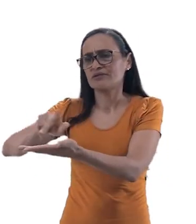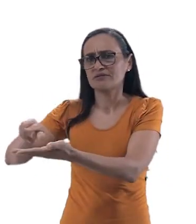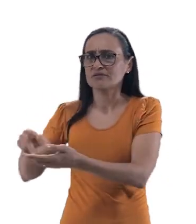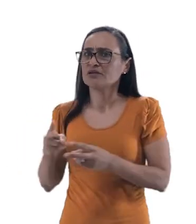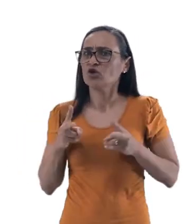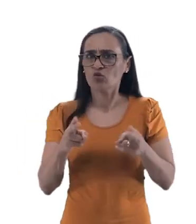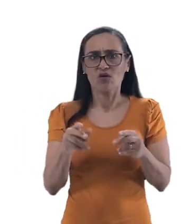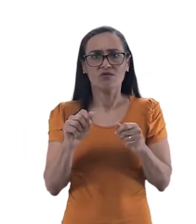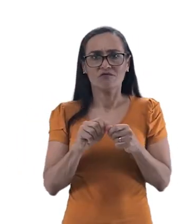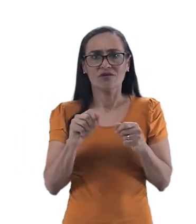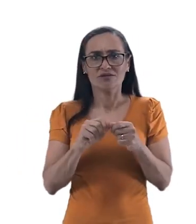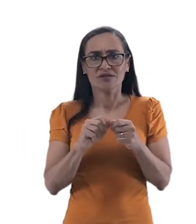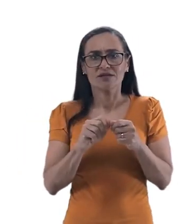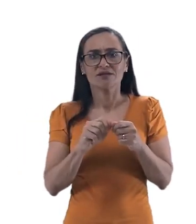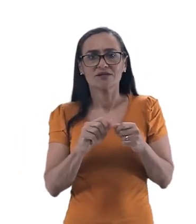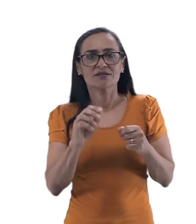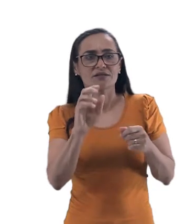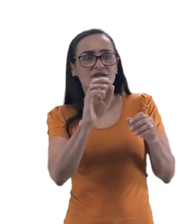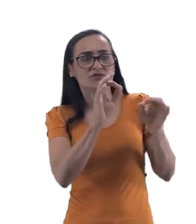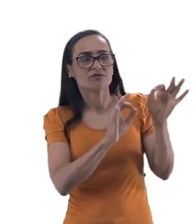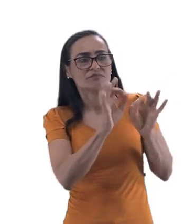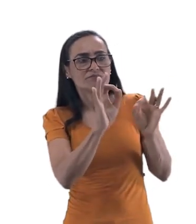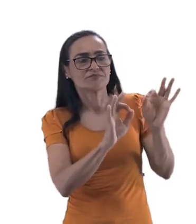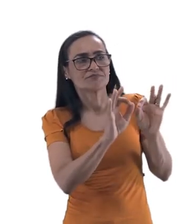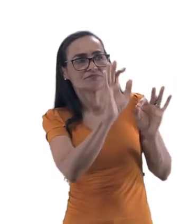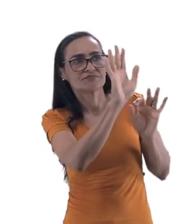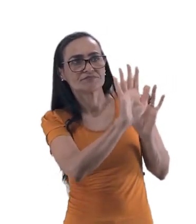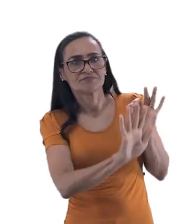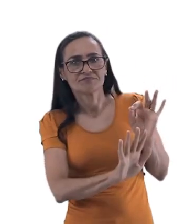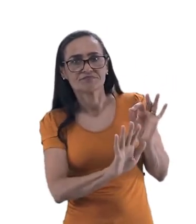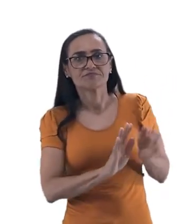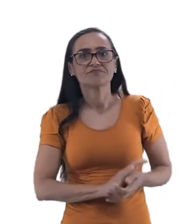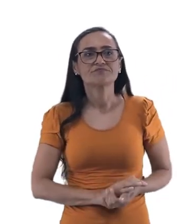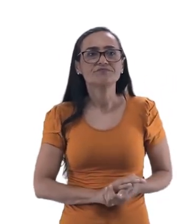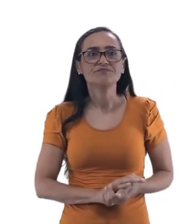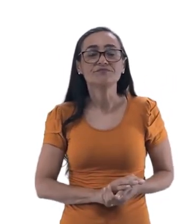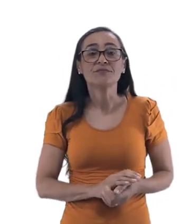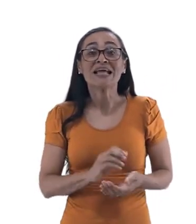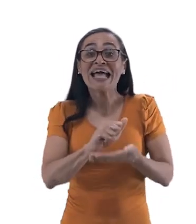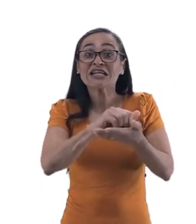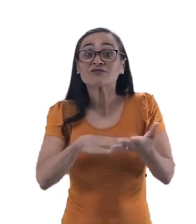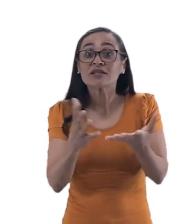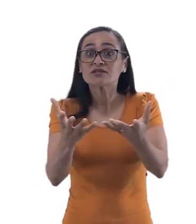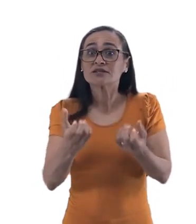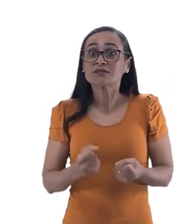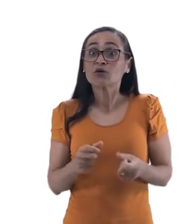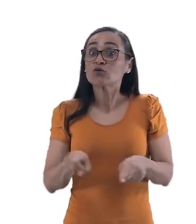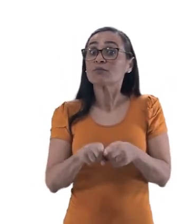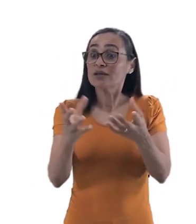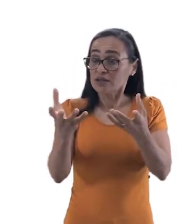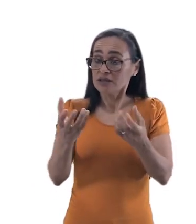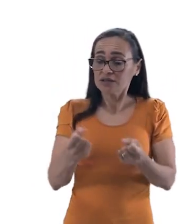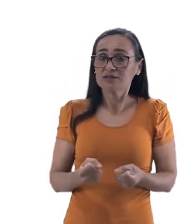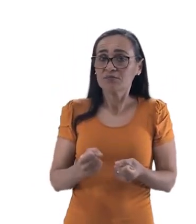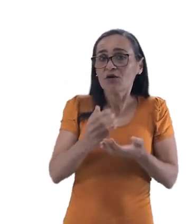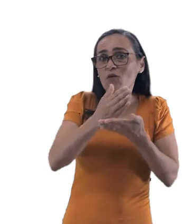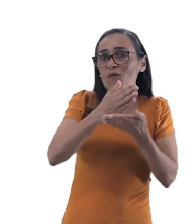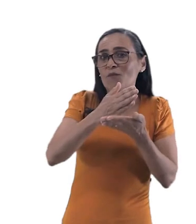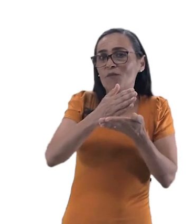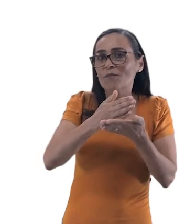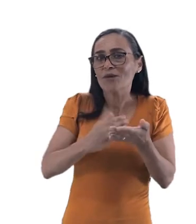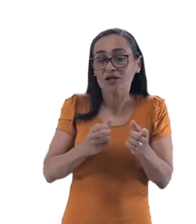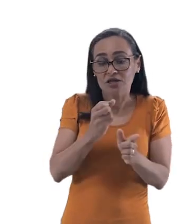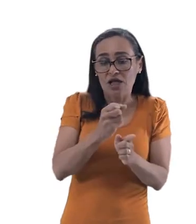atividades que estão mapeadas, né? A atividade receber também vai receber